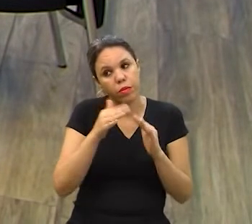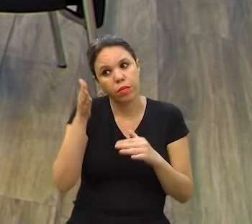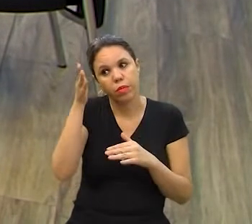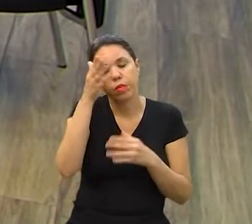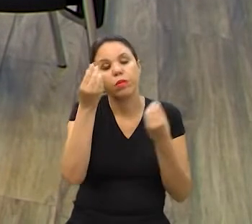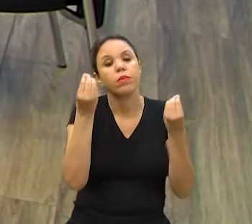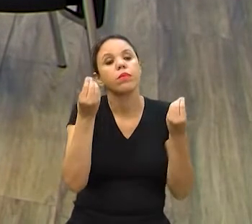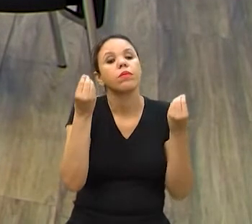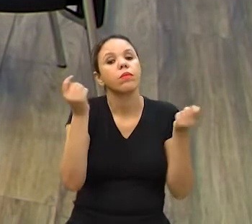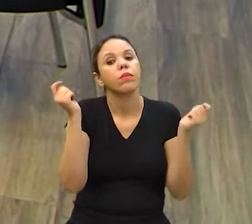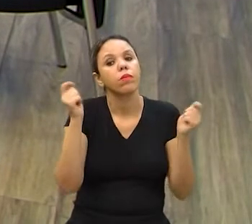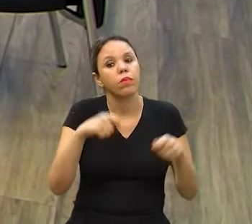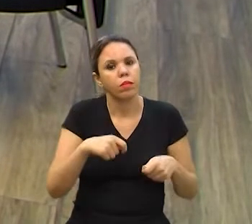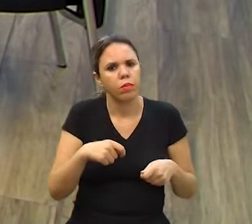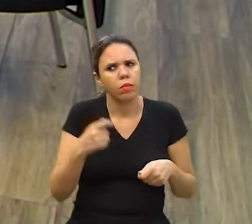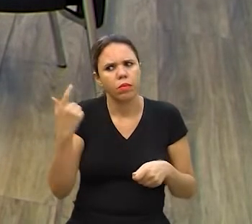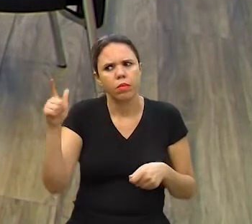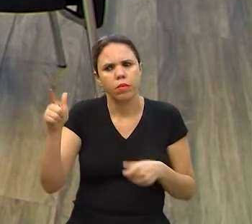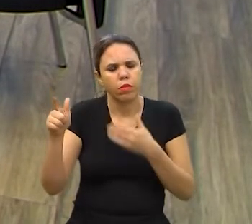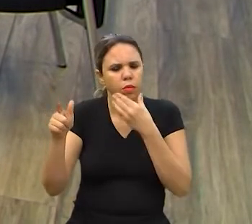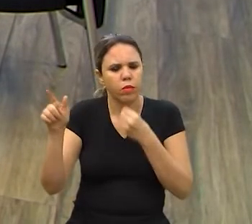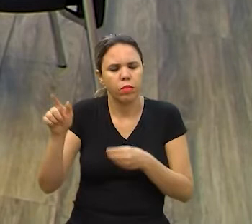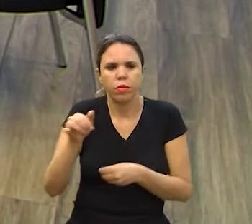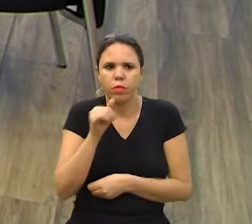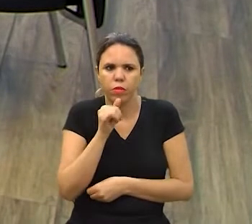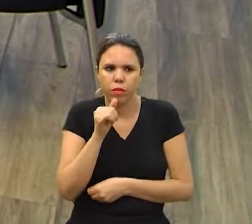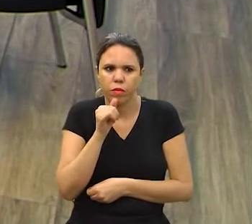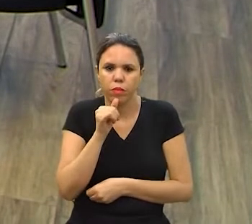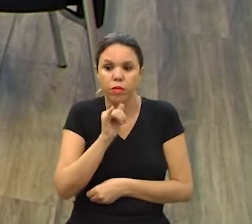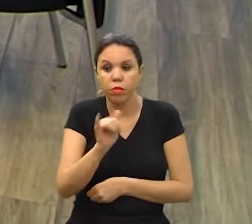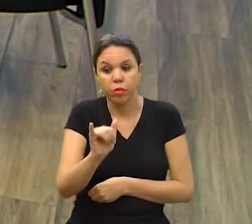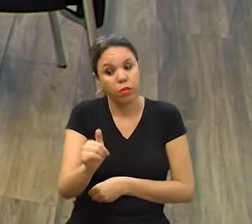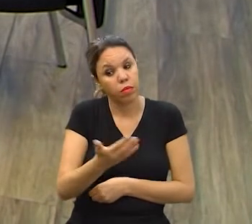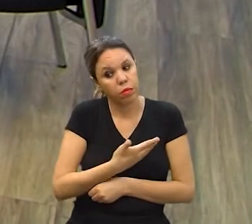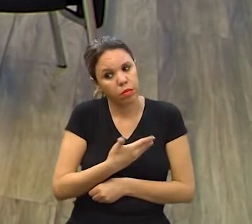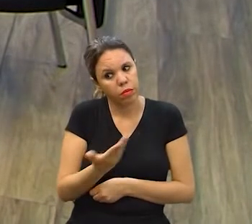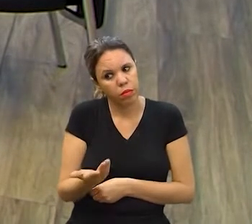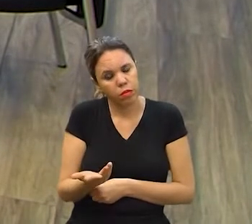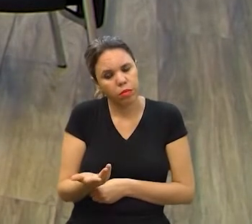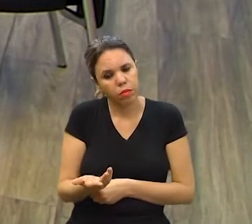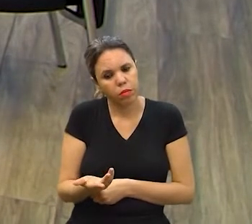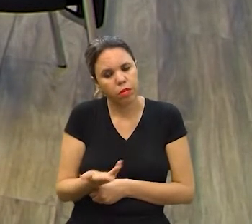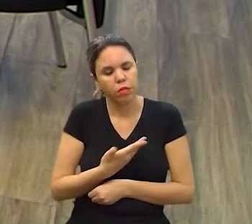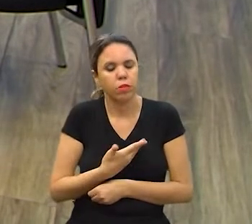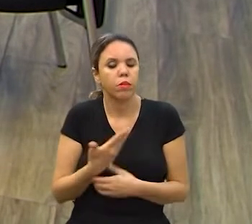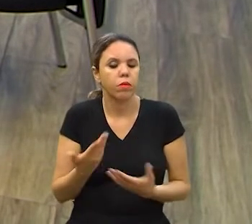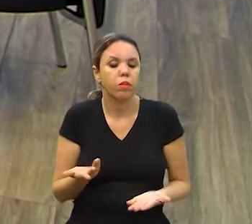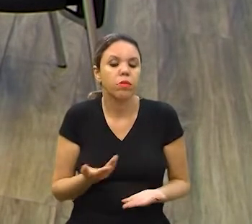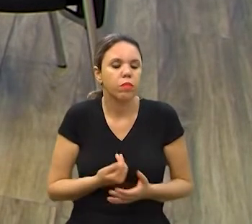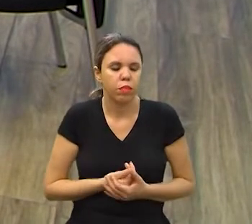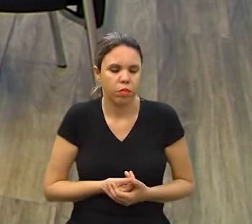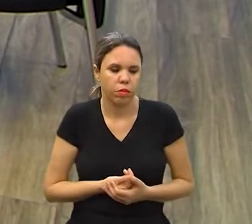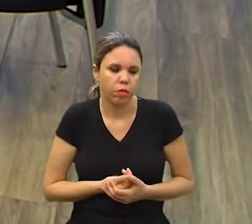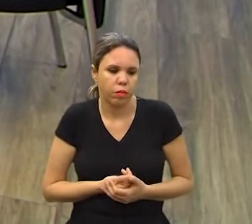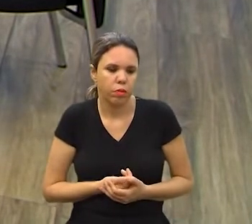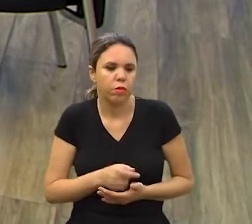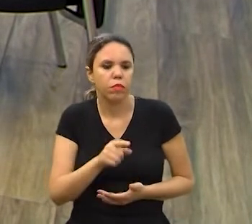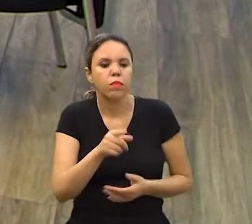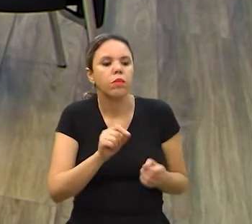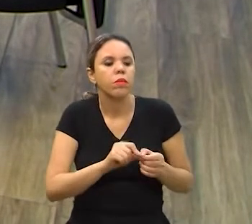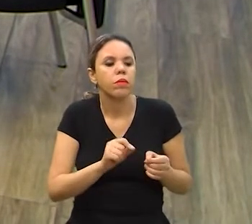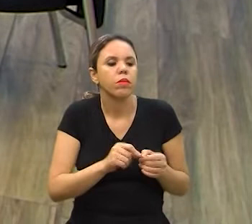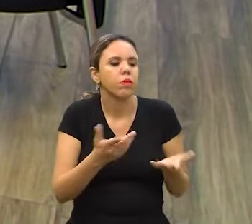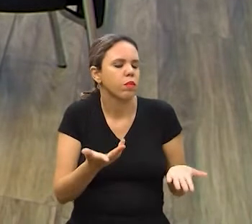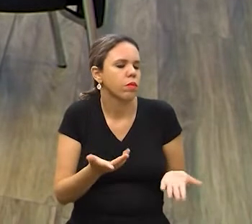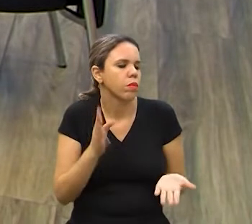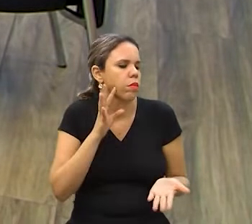da escola, como é possível que outro homem, por exemplo, dê um toque para o colega, dê um toque para o amigo, olha, o que